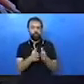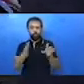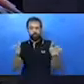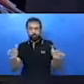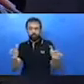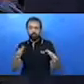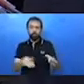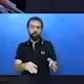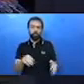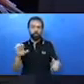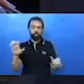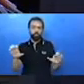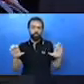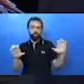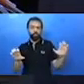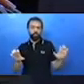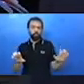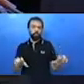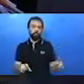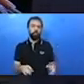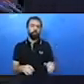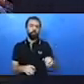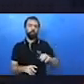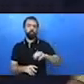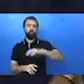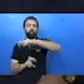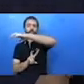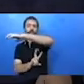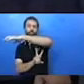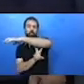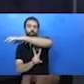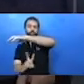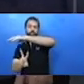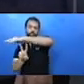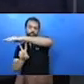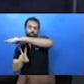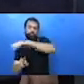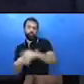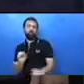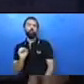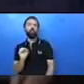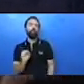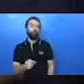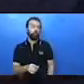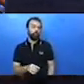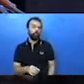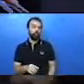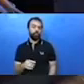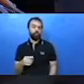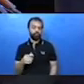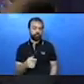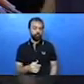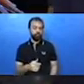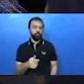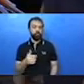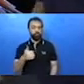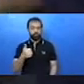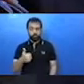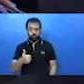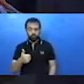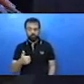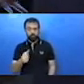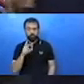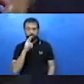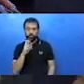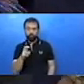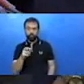essas imagens, qual delas está mostrando uma ponte? Não é nessa imagem número 1? Então, a imagem 1